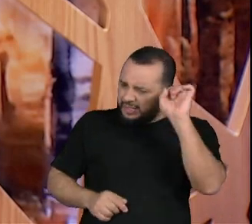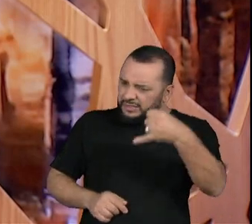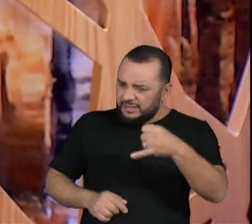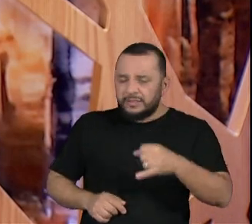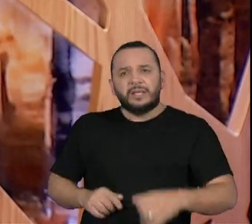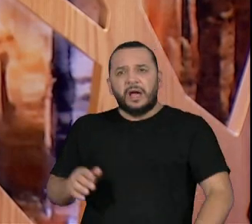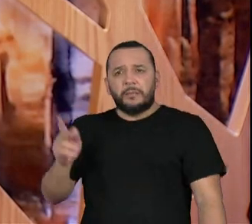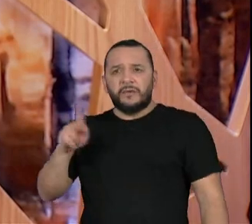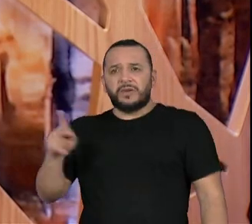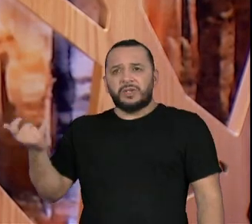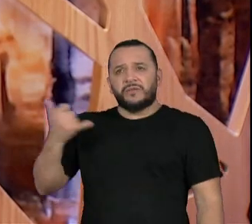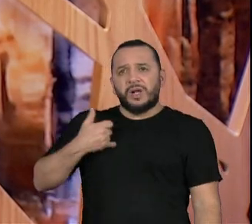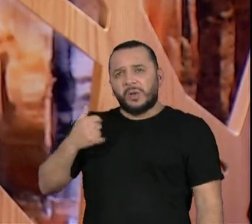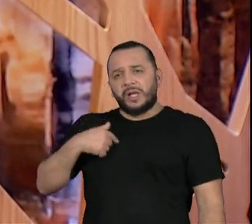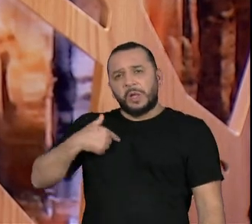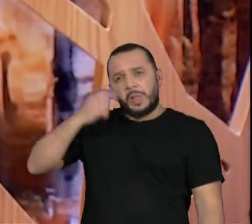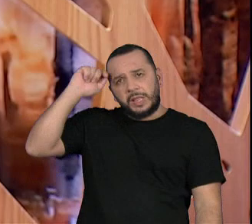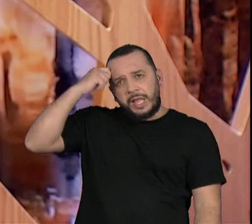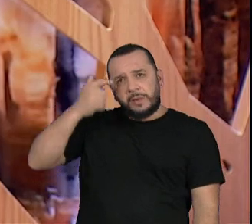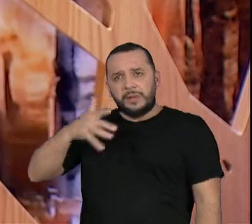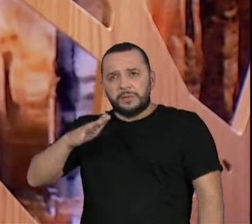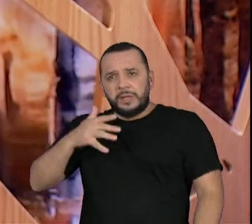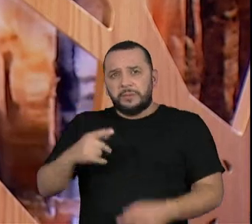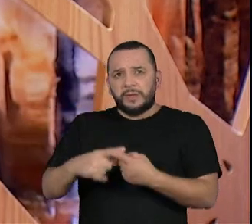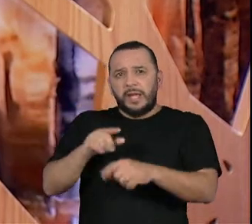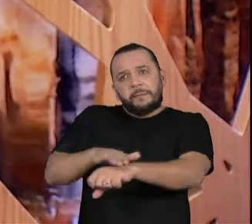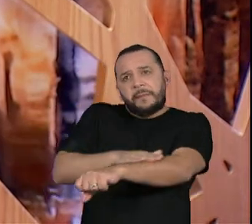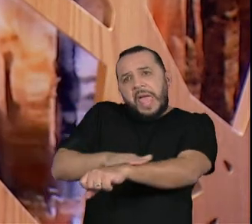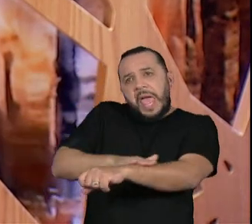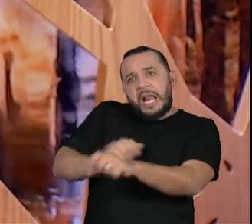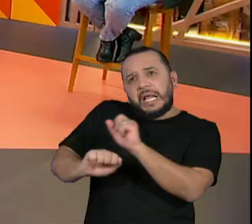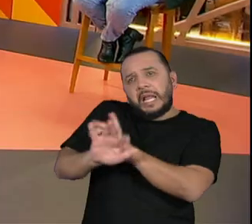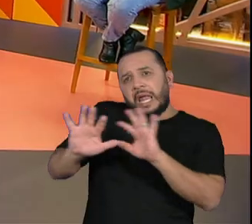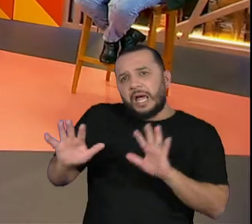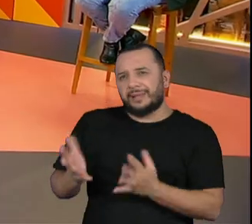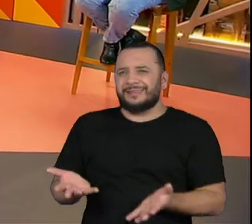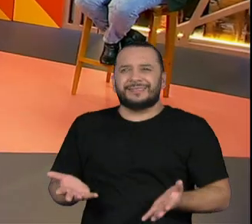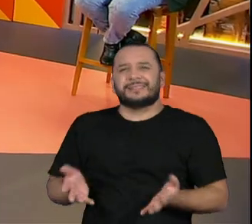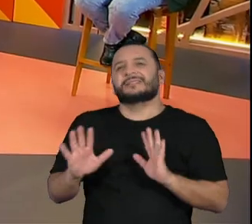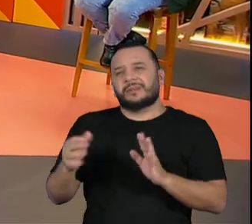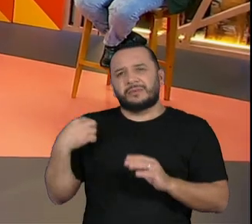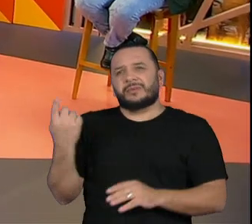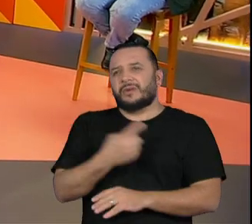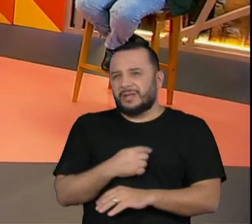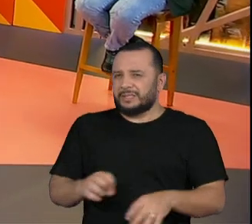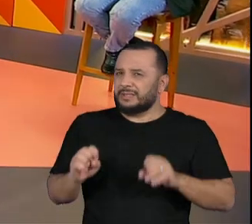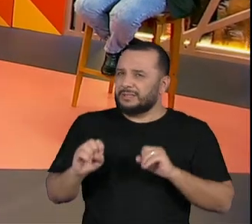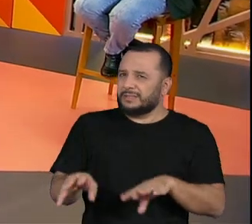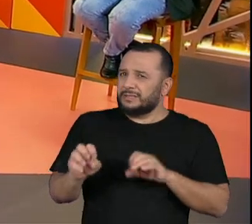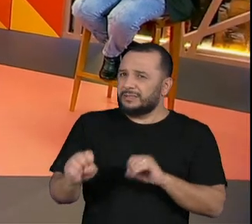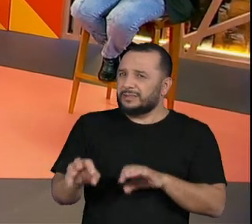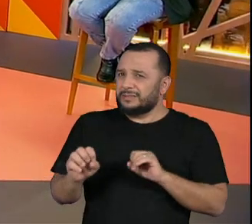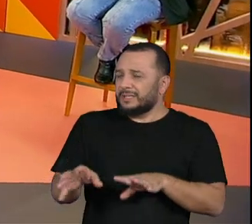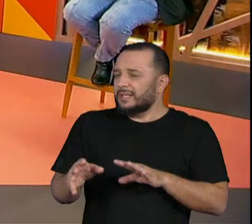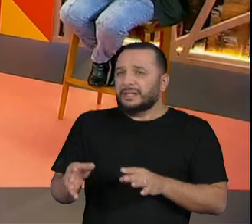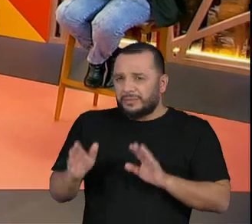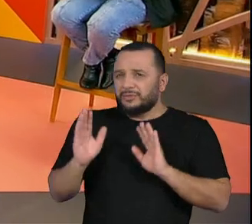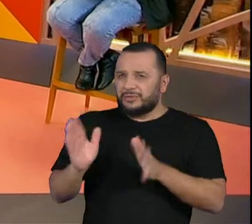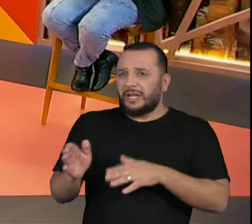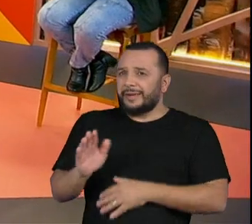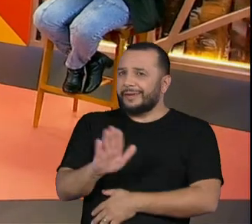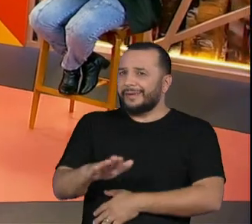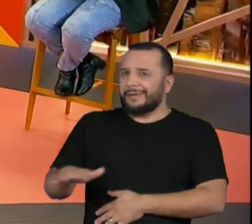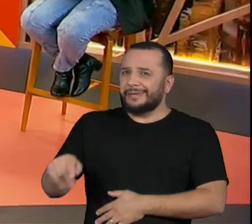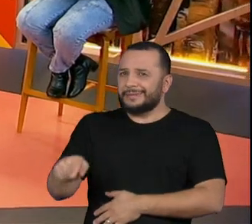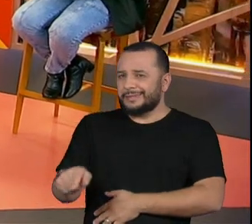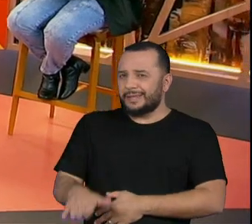Então, era questão de pele. Então, são essas desconstruções que vão sendo feitas com as crianças, desde pequena.